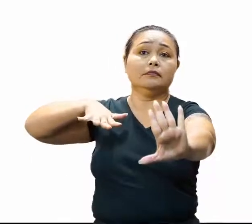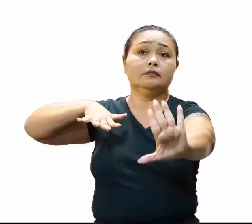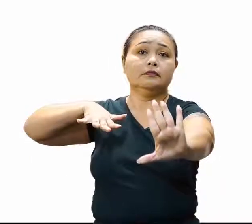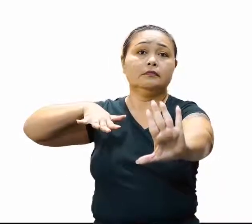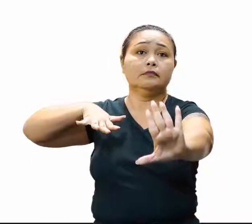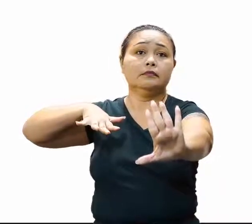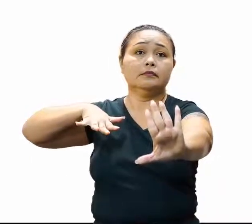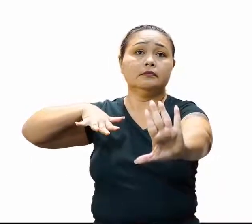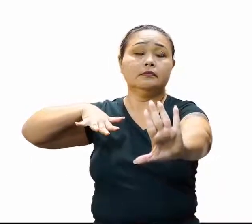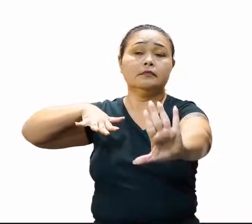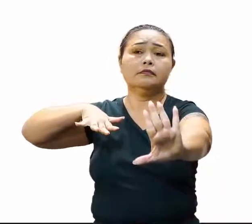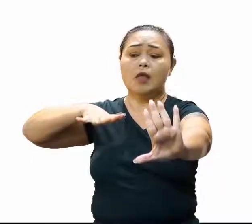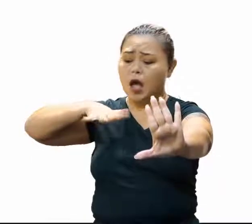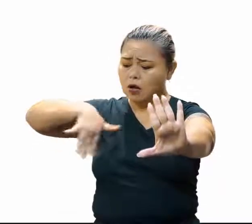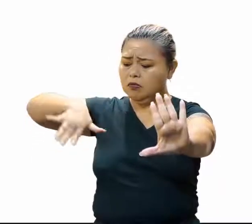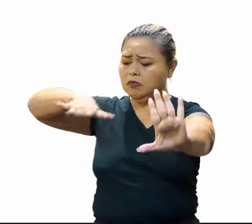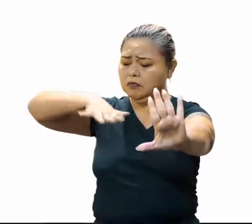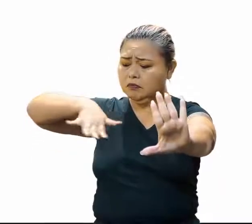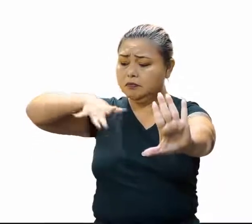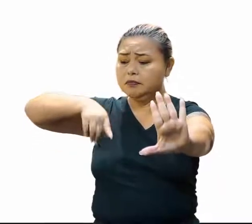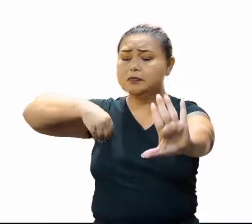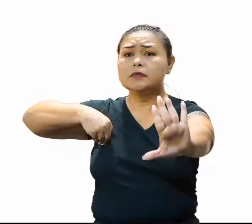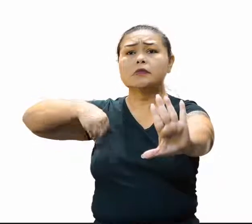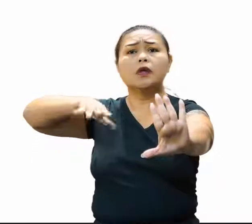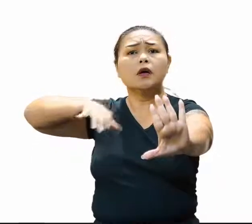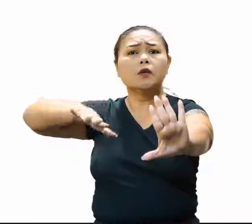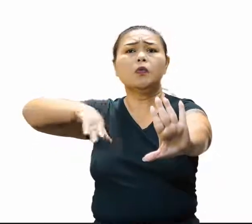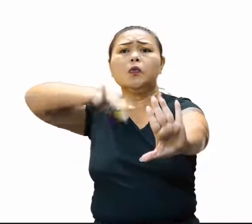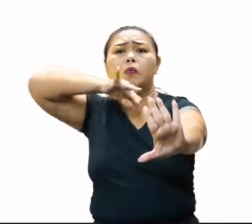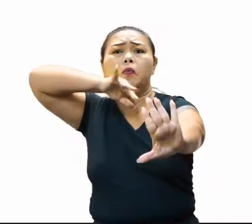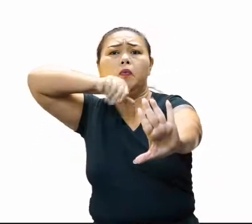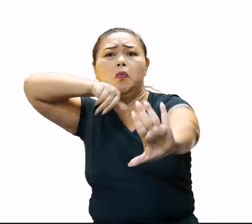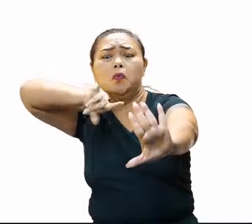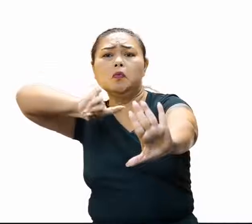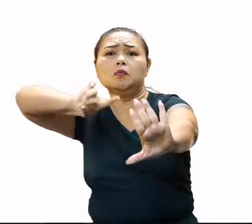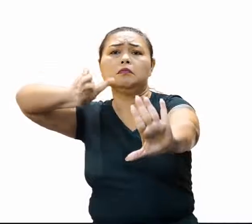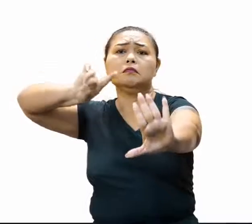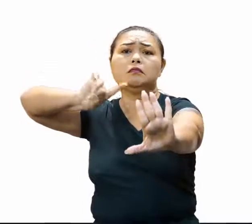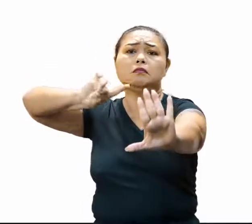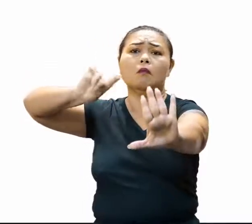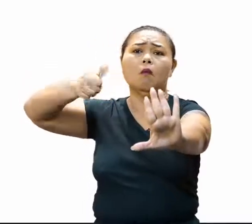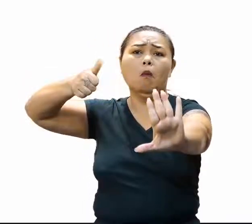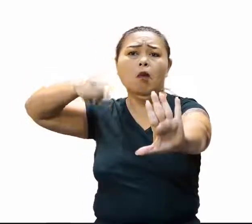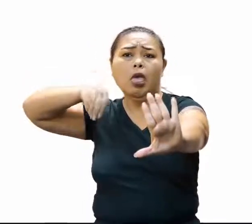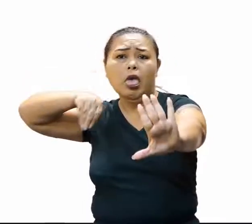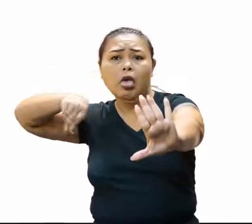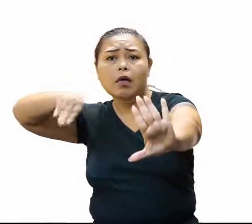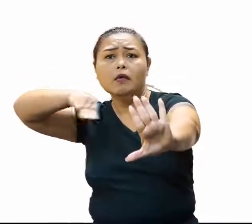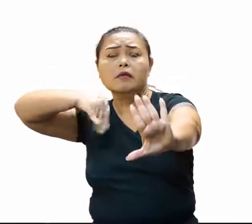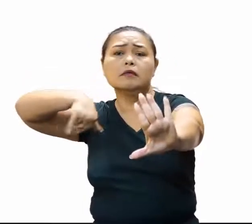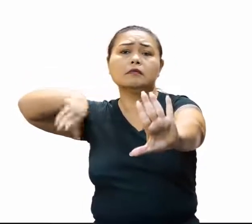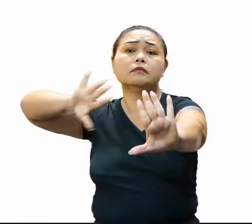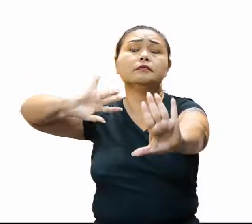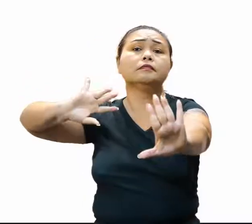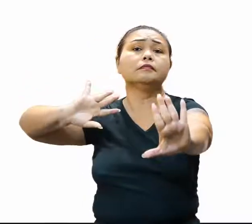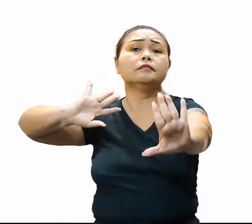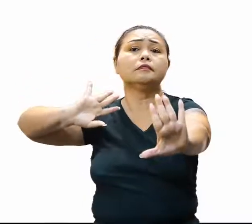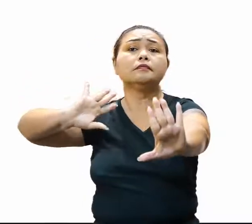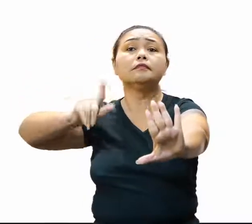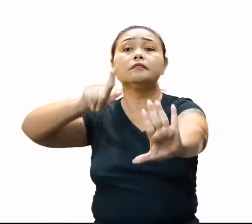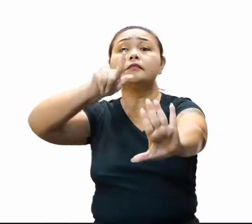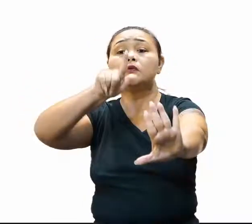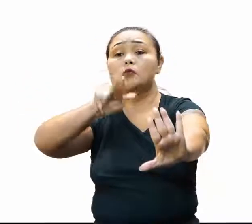fama de região insalubre. Em outras palavras, o